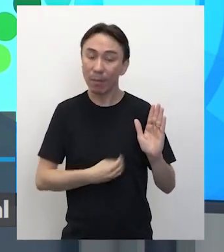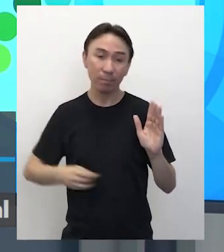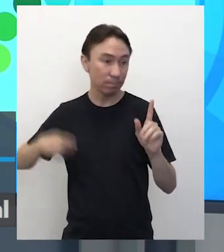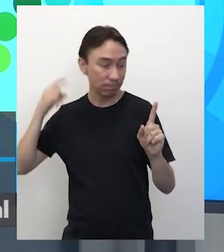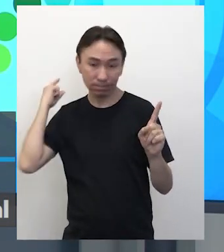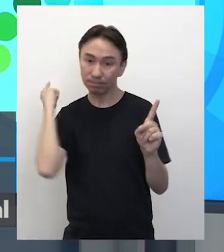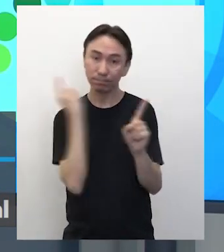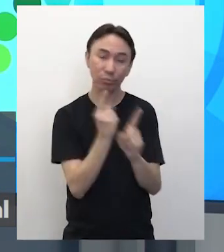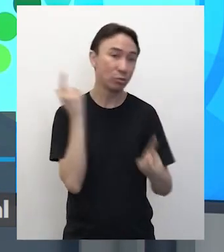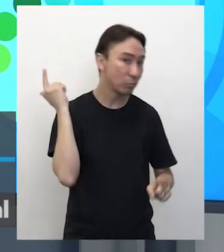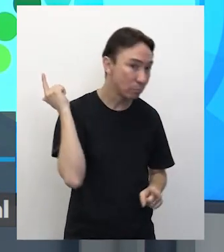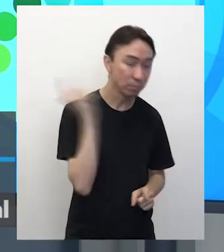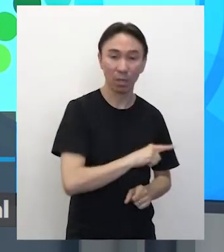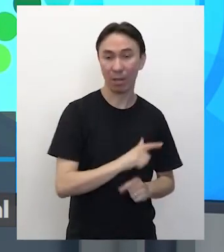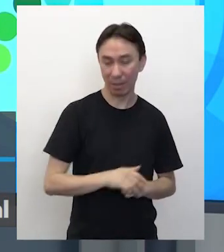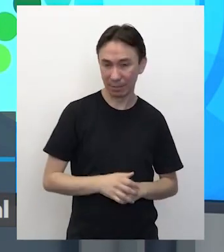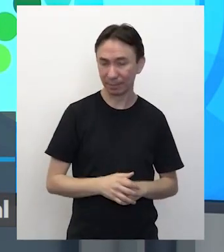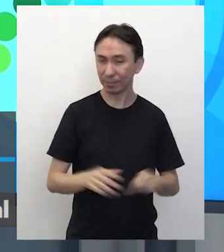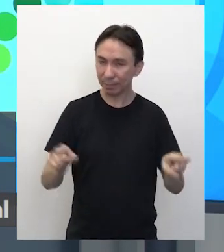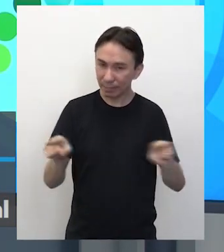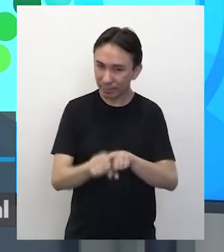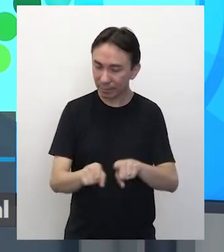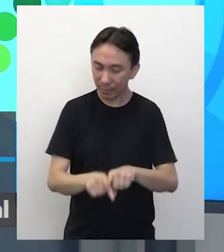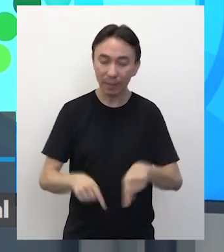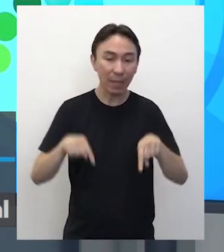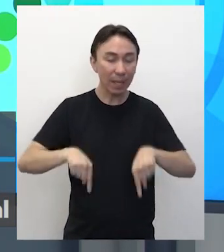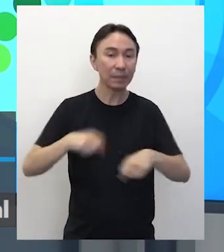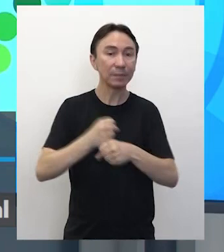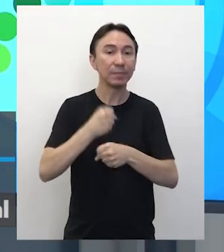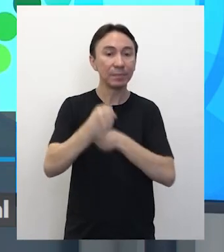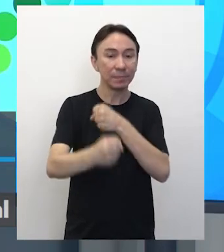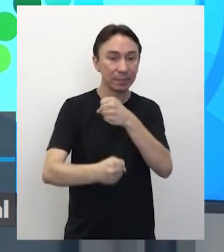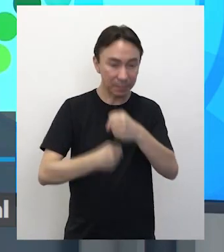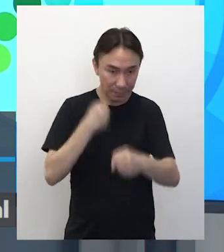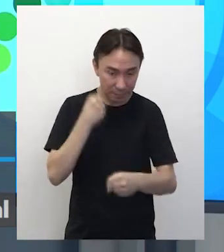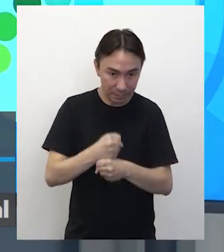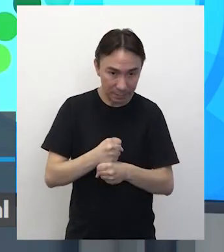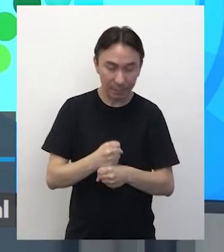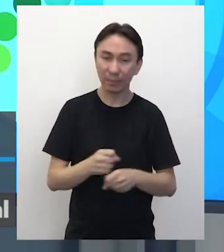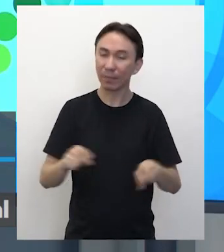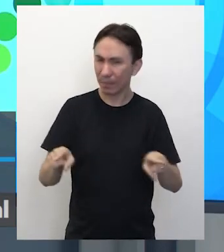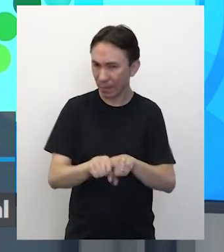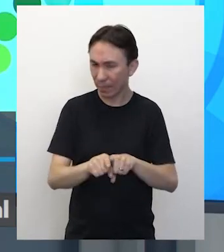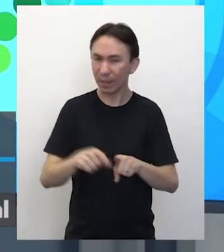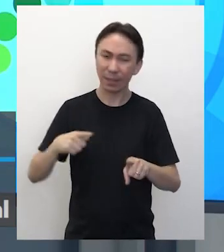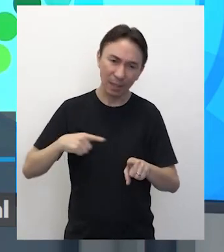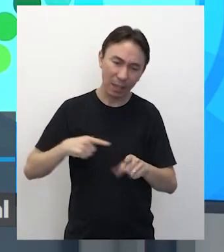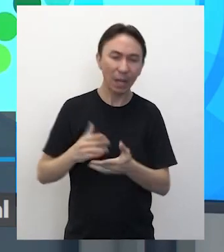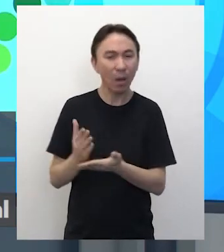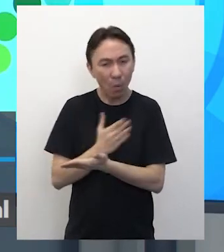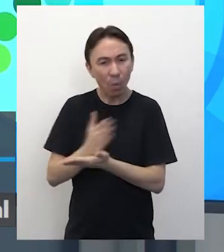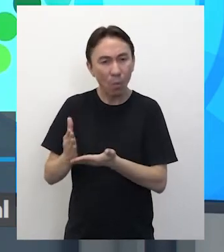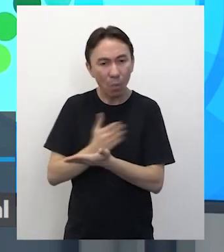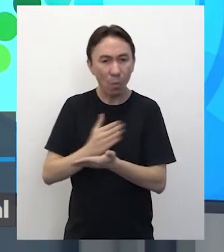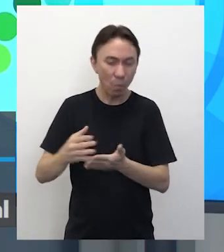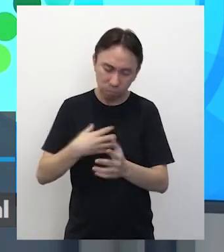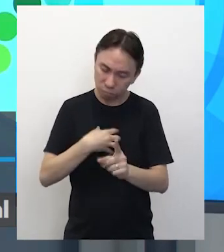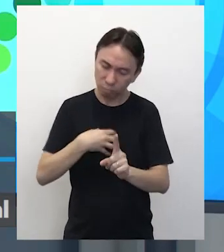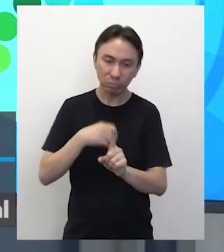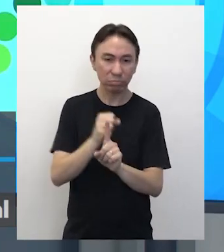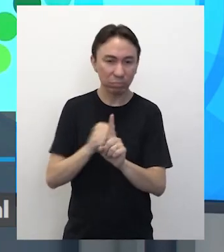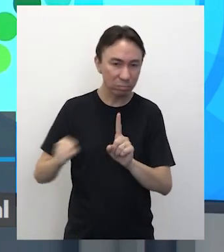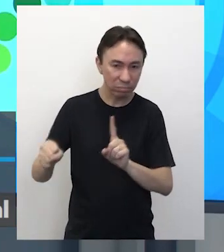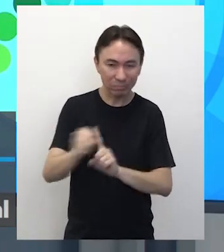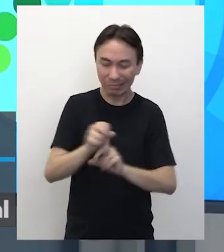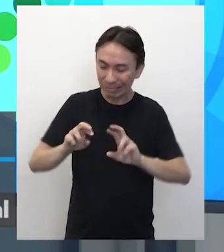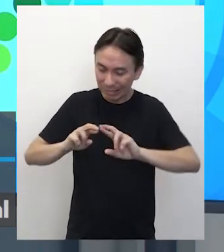o ano de vocês foram priorizadas algumas competências socioemocionais que a gente vai trabalhar um pouquinho melhor